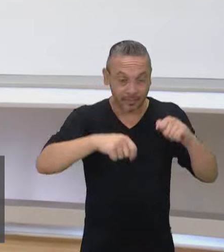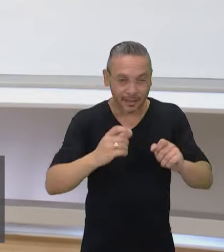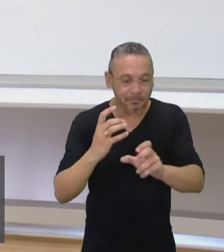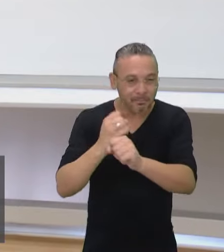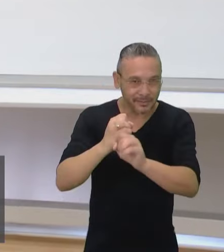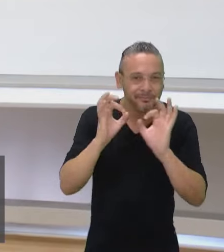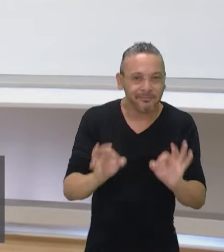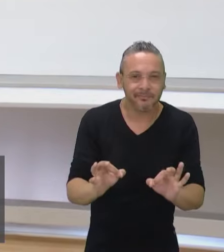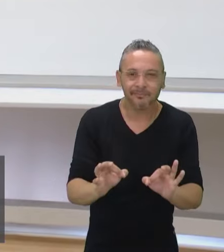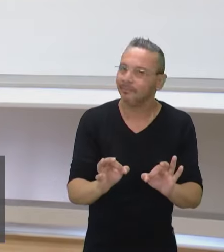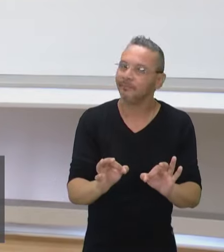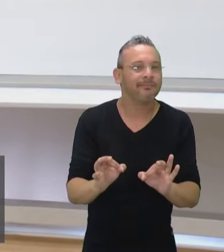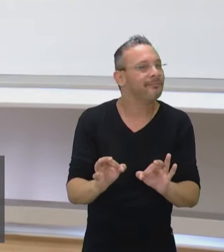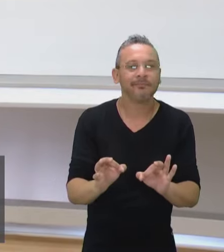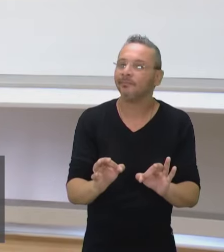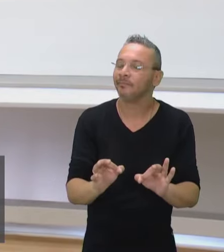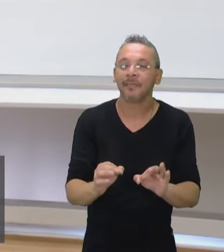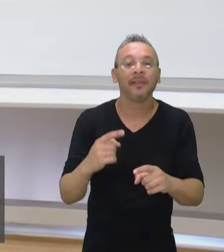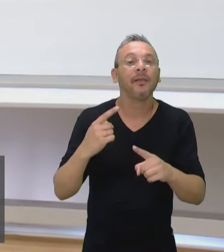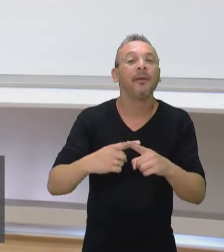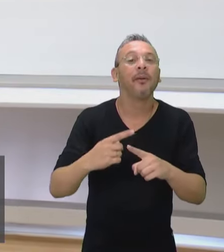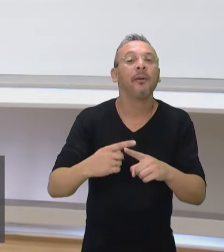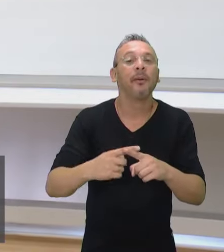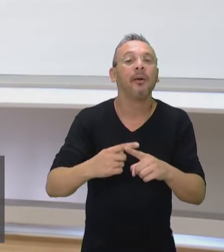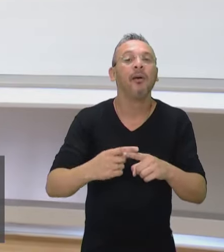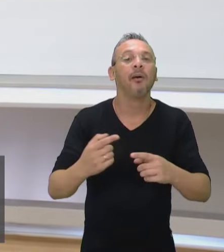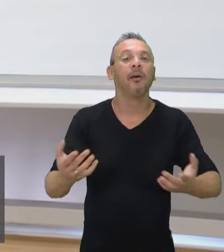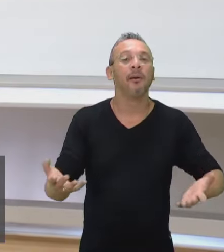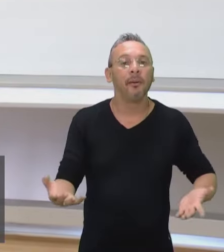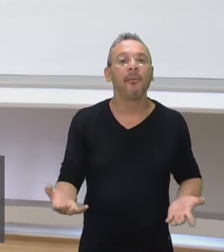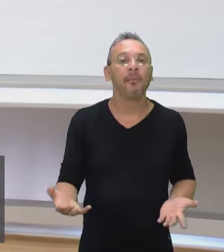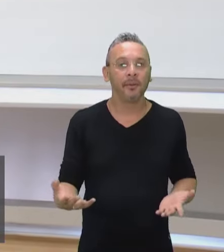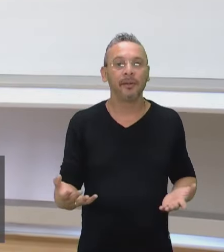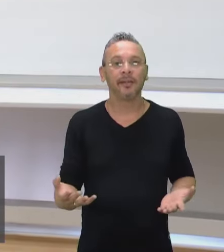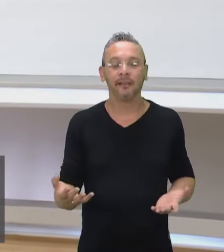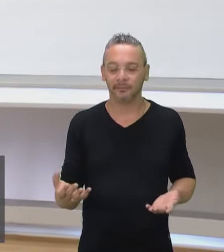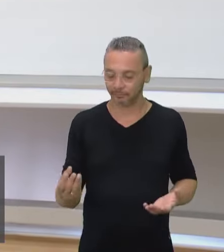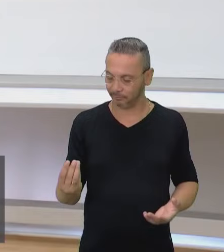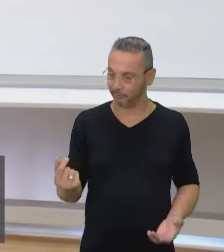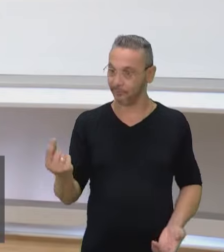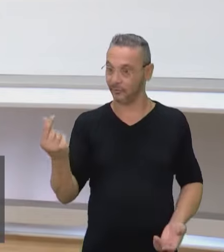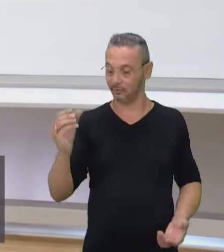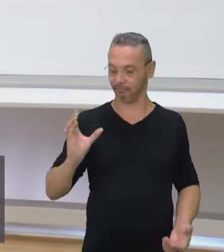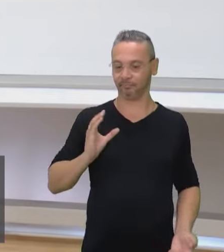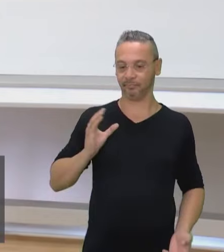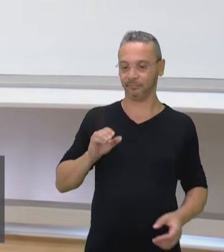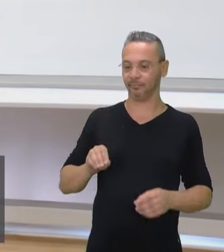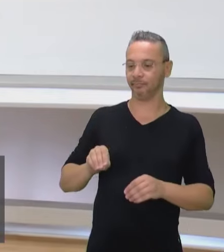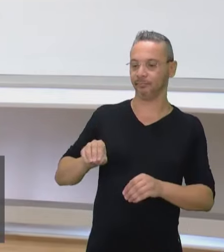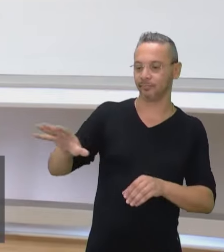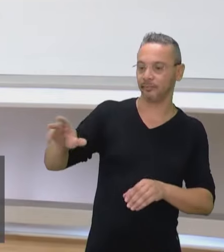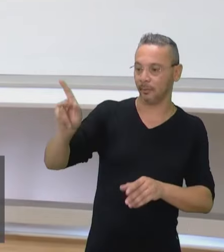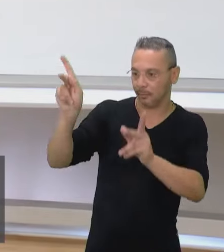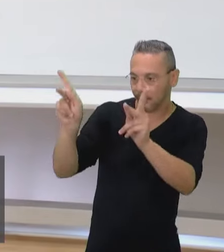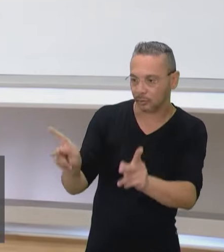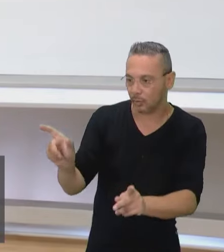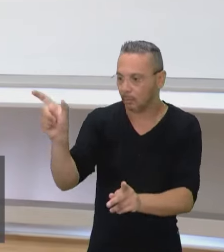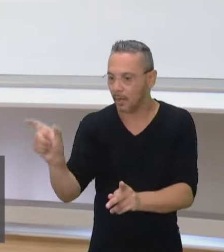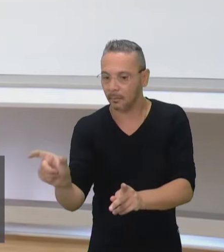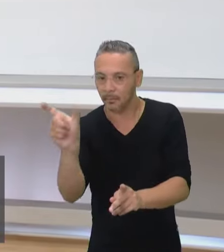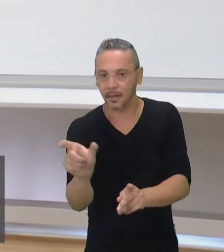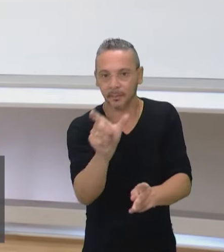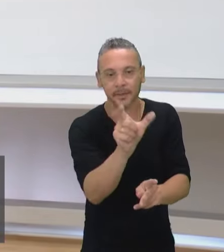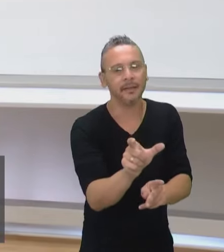Porque a renda per capita a gente sabe quanto que é essa riqueza distribuída por pessoa, por